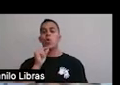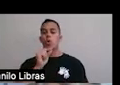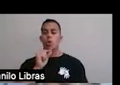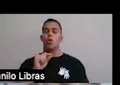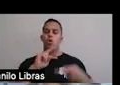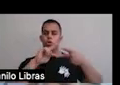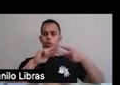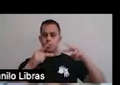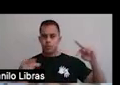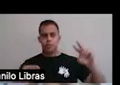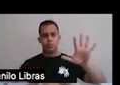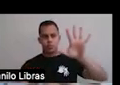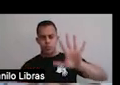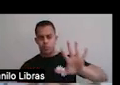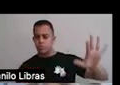conferem alguma